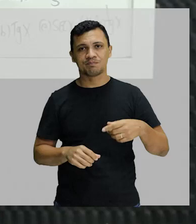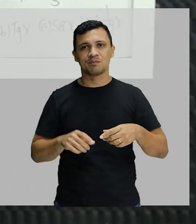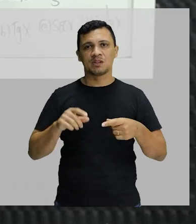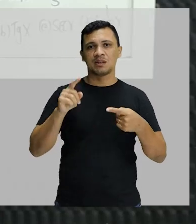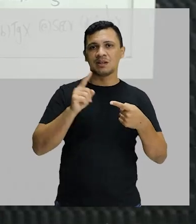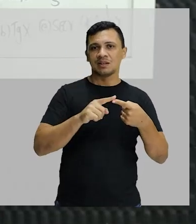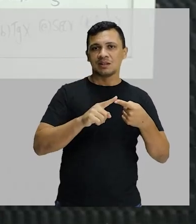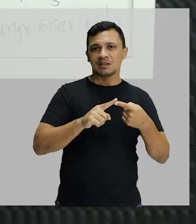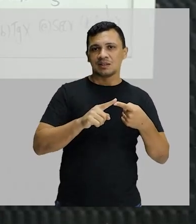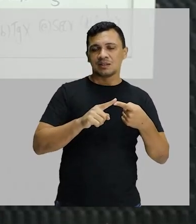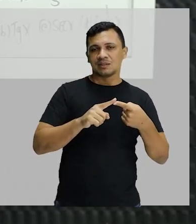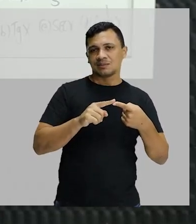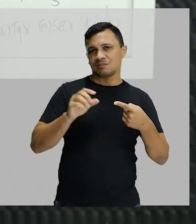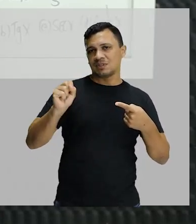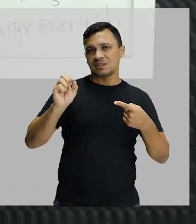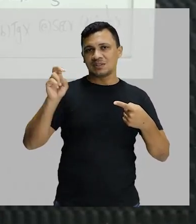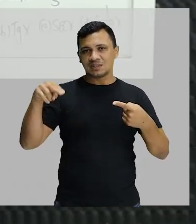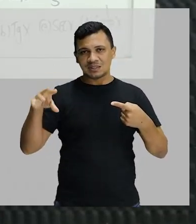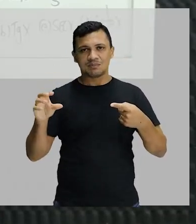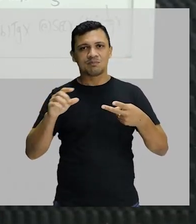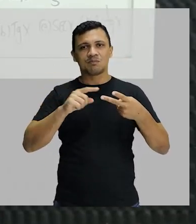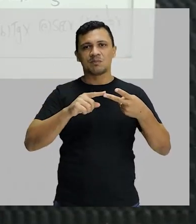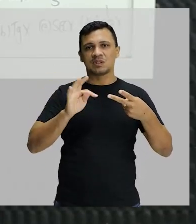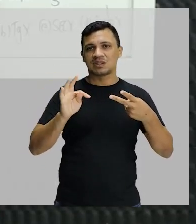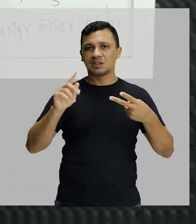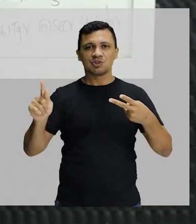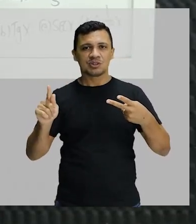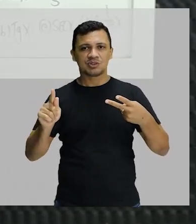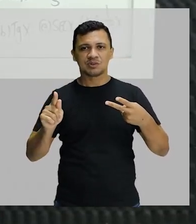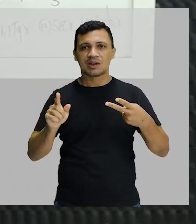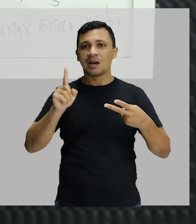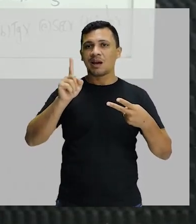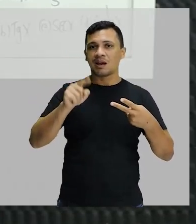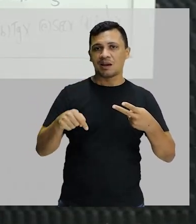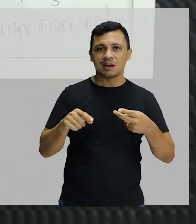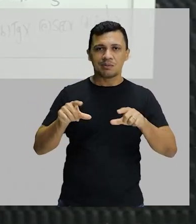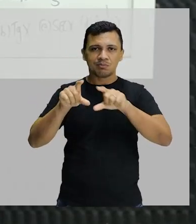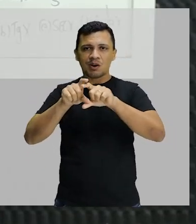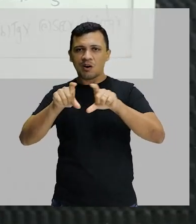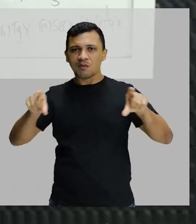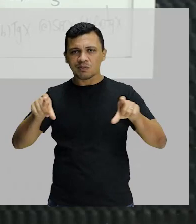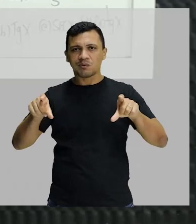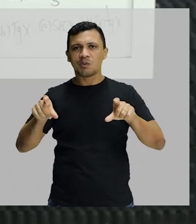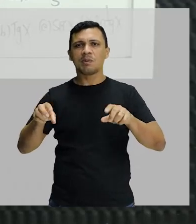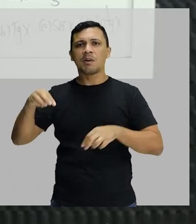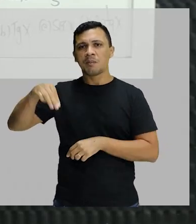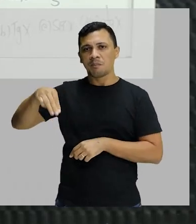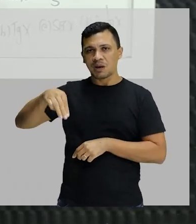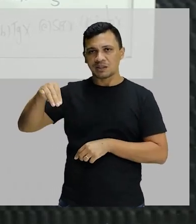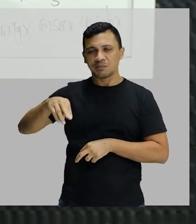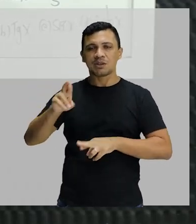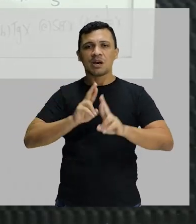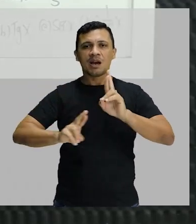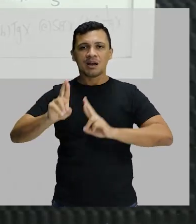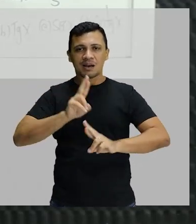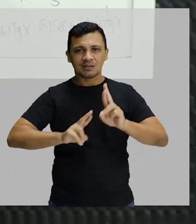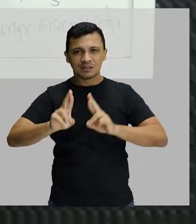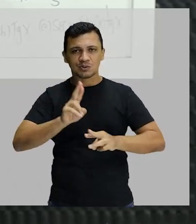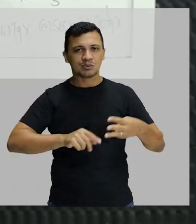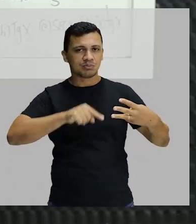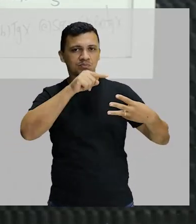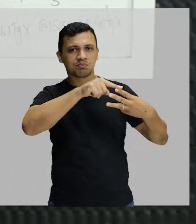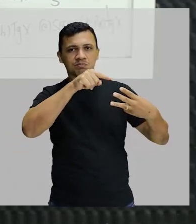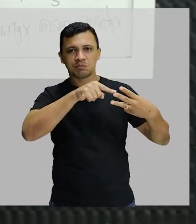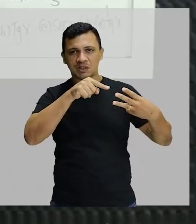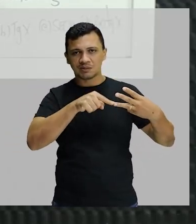entre secante. Então, são expressões matemáticas que relacionam essas razões trigonométricas. Tá?